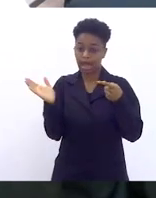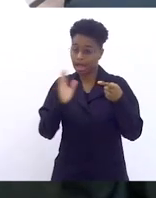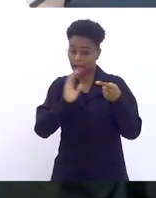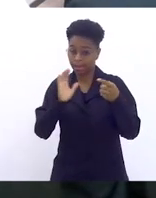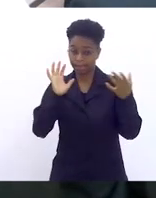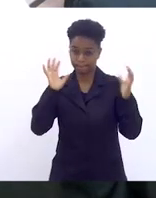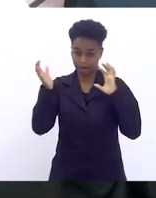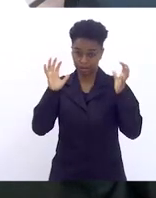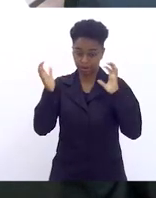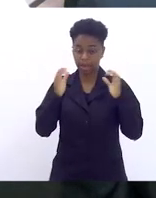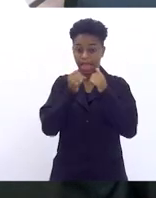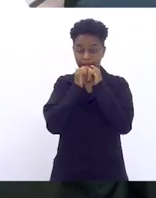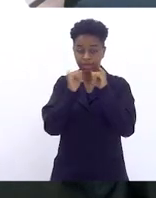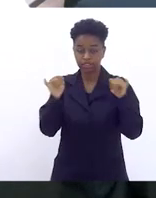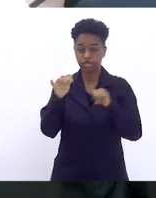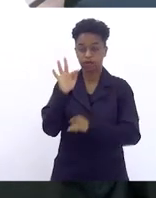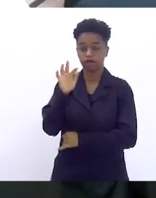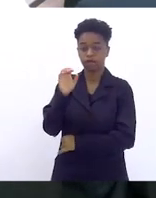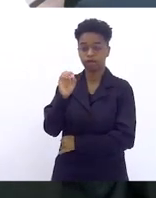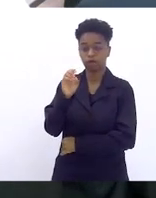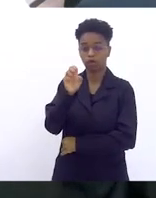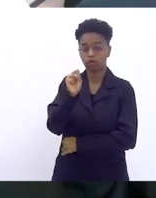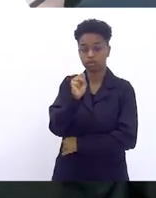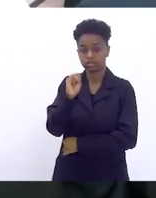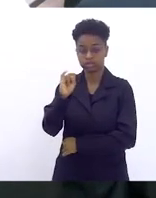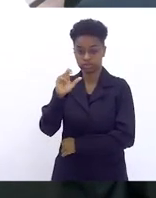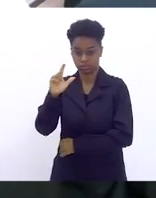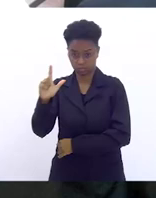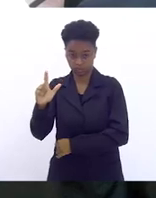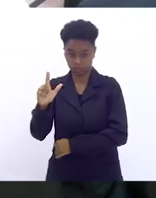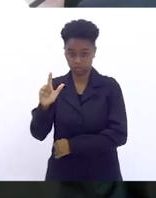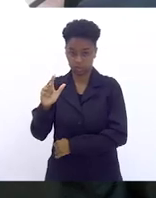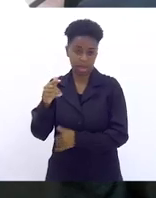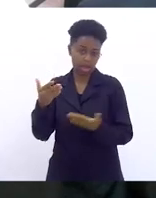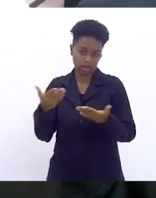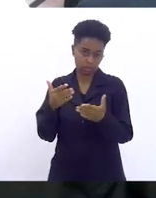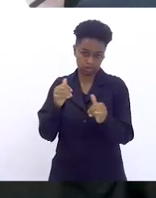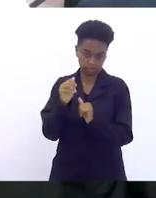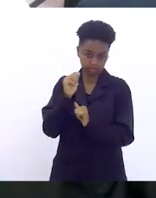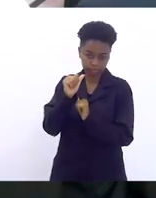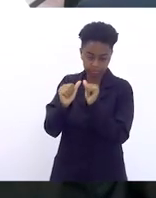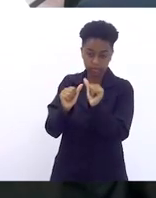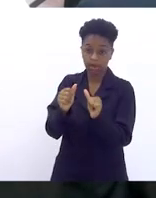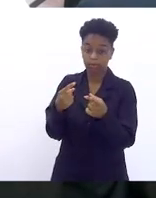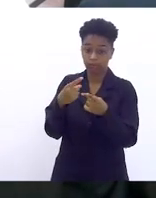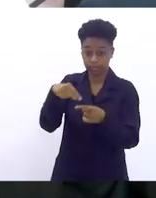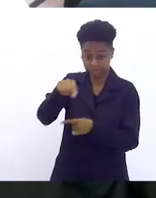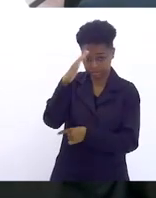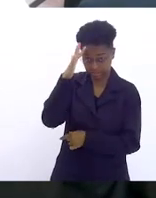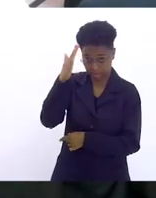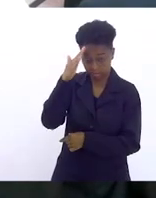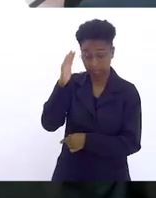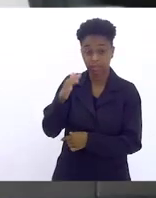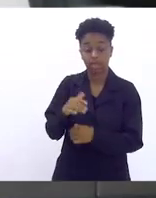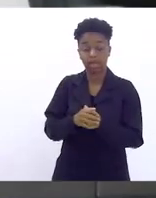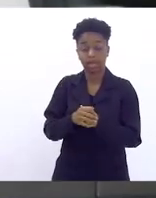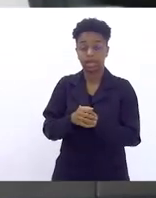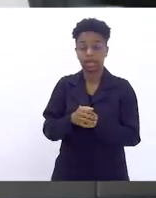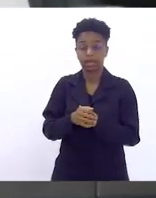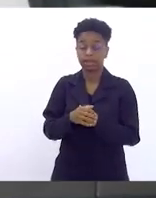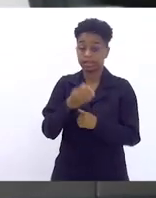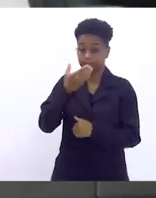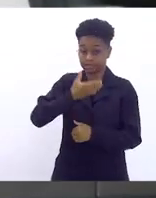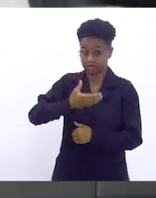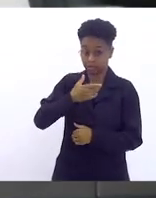vez a energia fóssil por exemplo só para vocês terem uma ideia Em dezembro eu estive na CDE